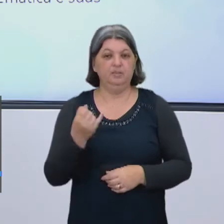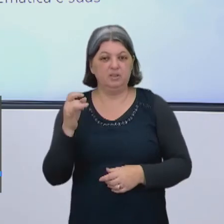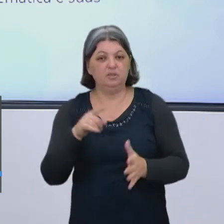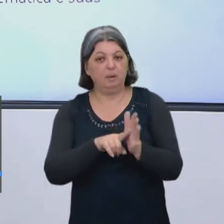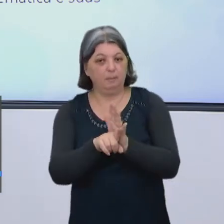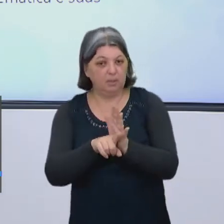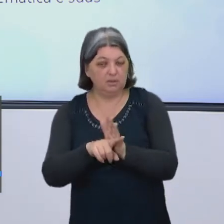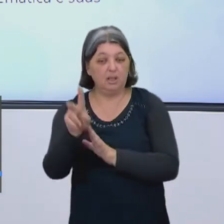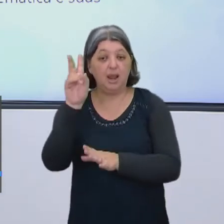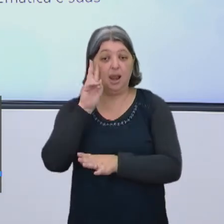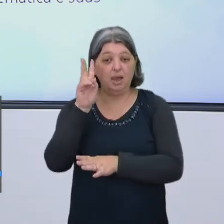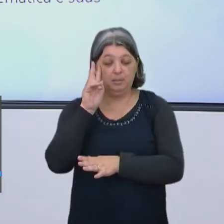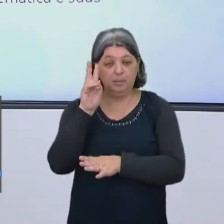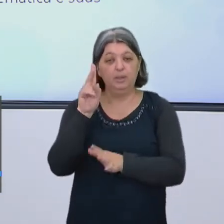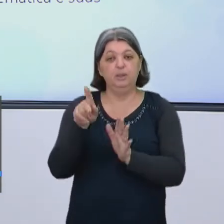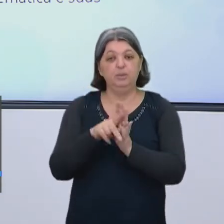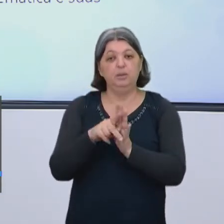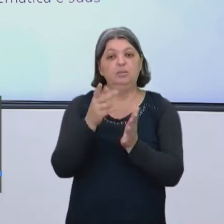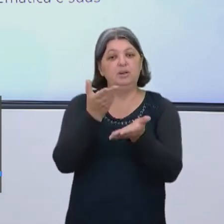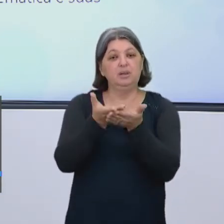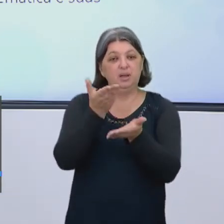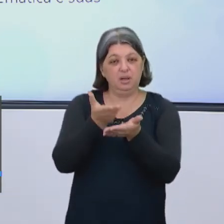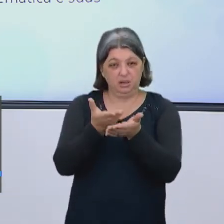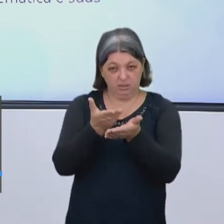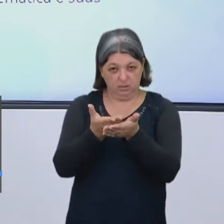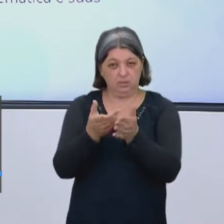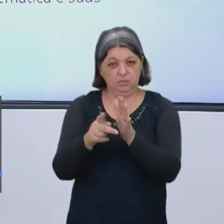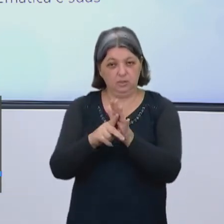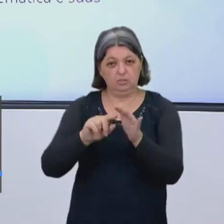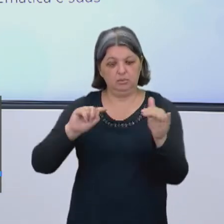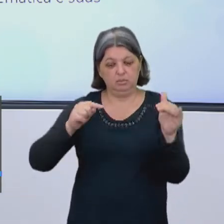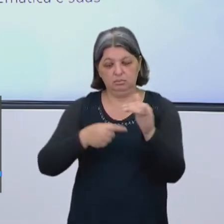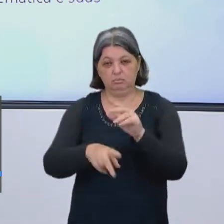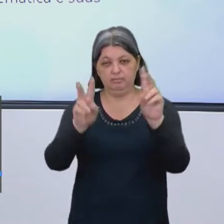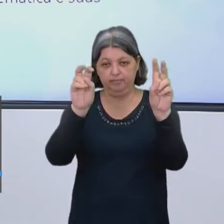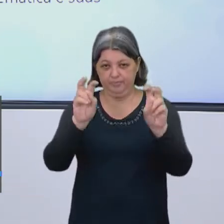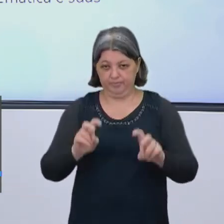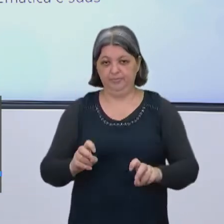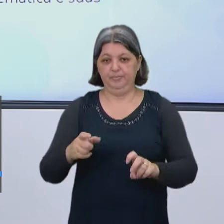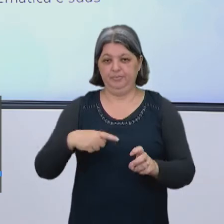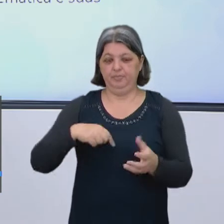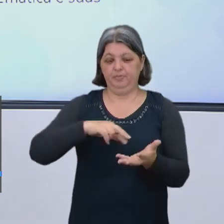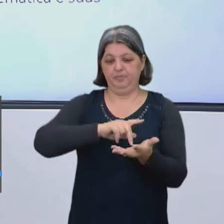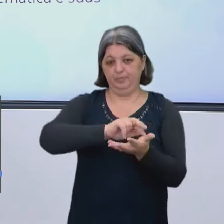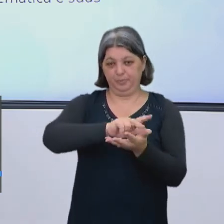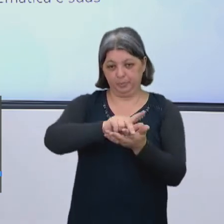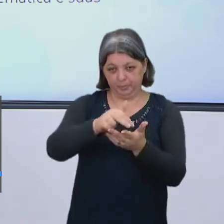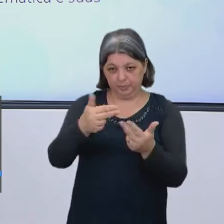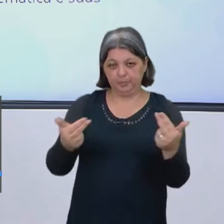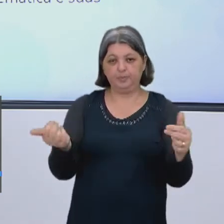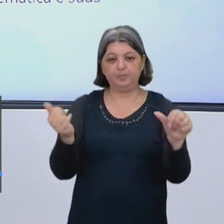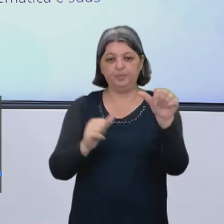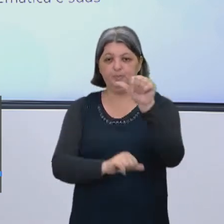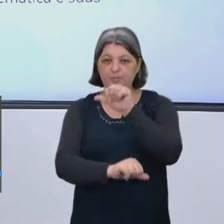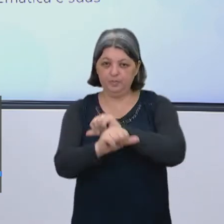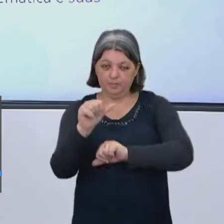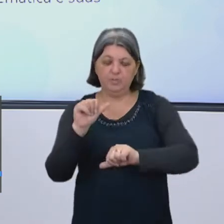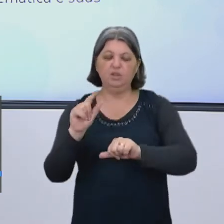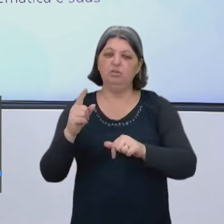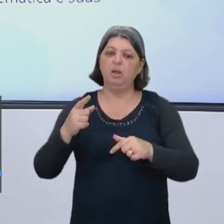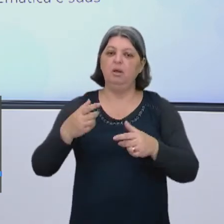for lembrar, se você acompanha as aulas aí do nosso aprofundamento, de quantas e quantas coisas, a gente já